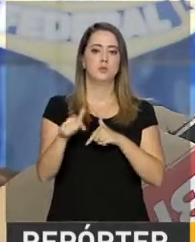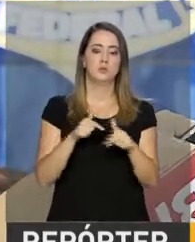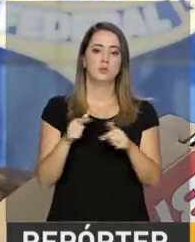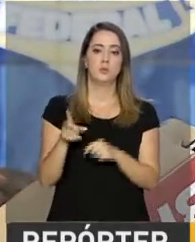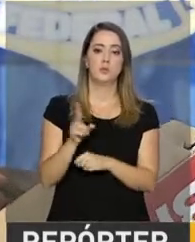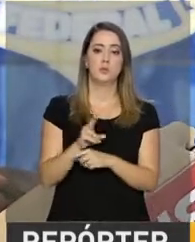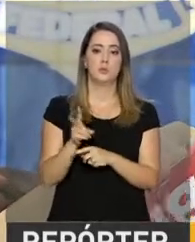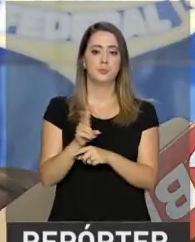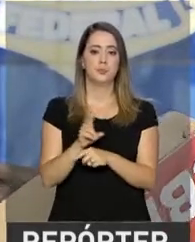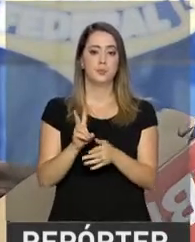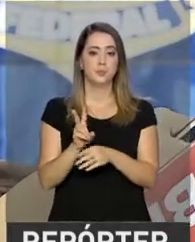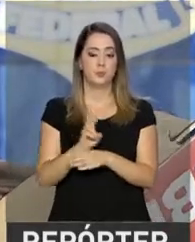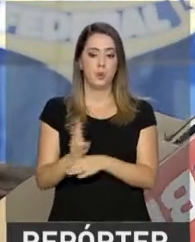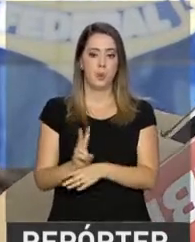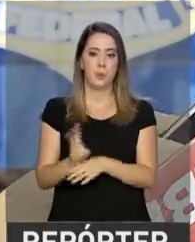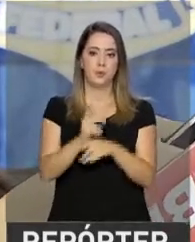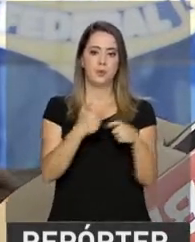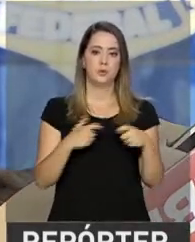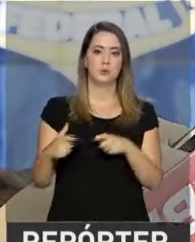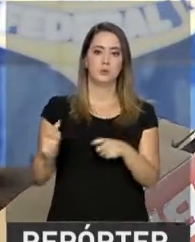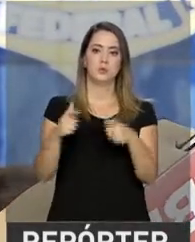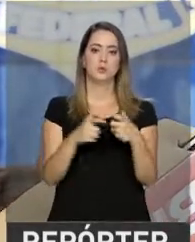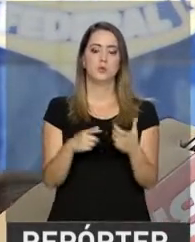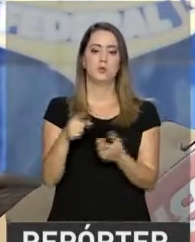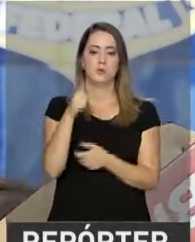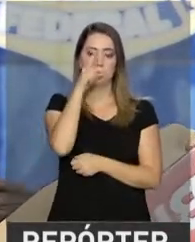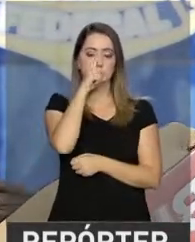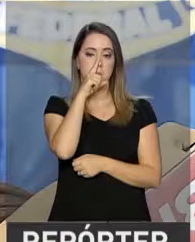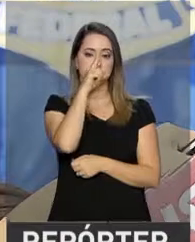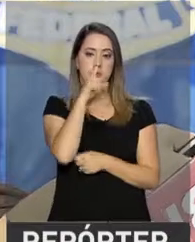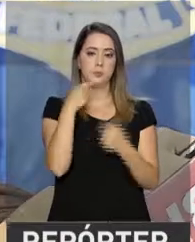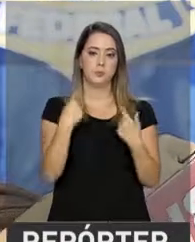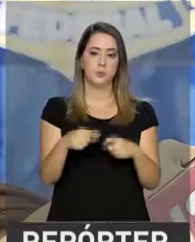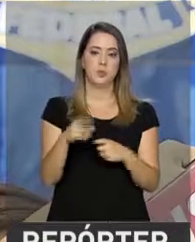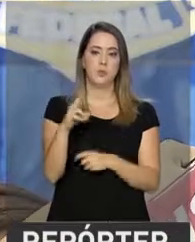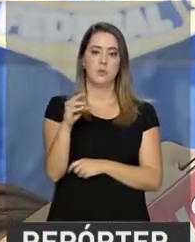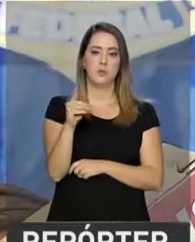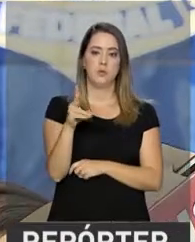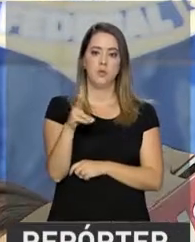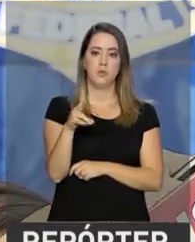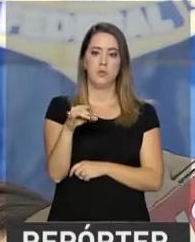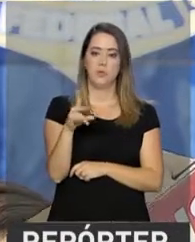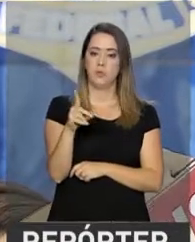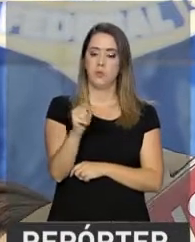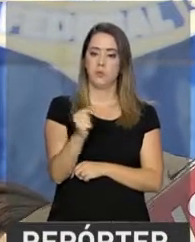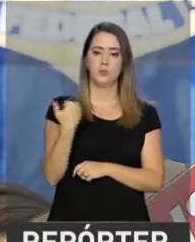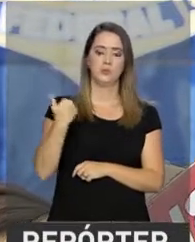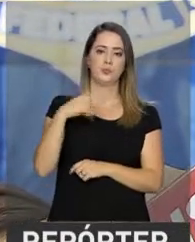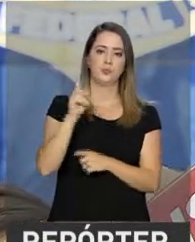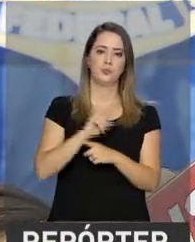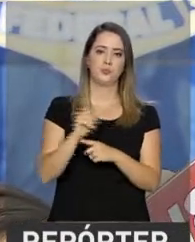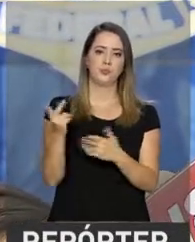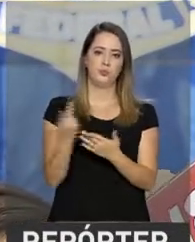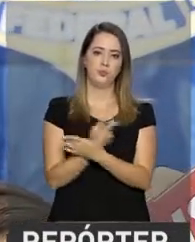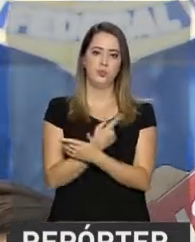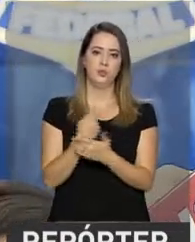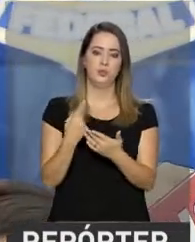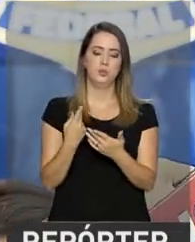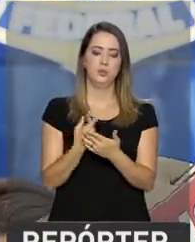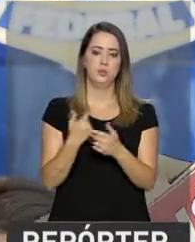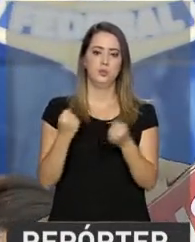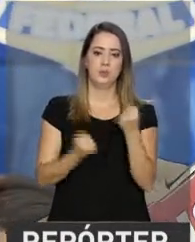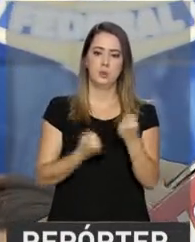monitorado nos pontos críticos das rodovias onde tem a possibilidade de maior ocorrência de acidentes nesses pontos